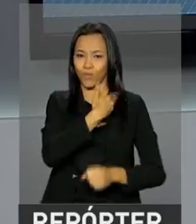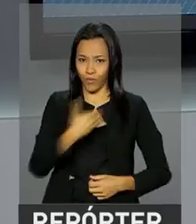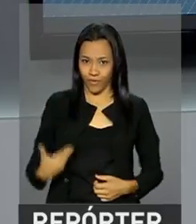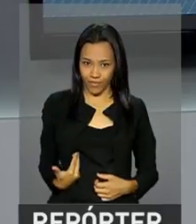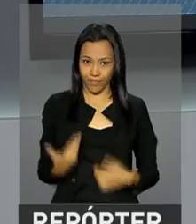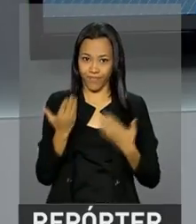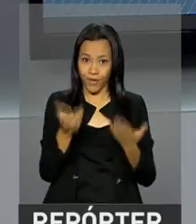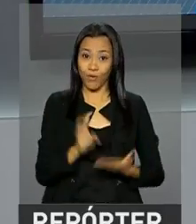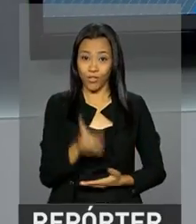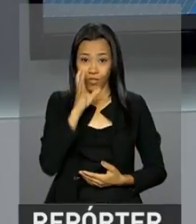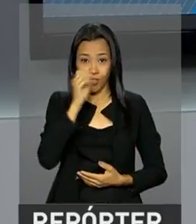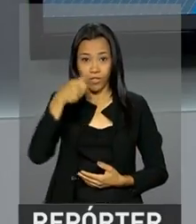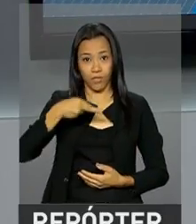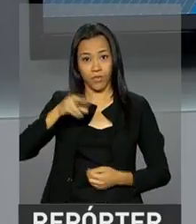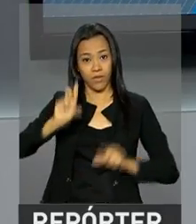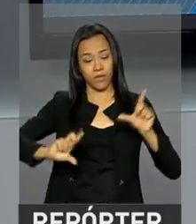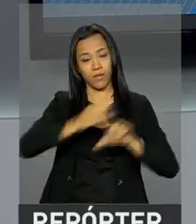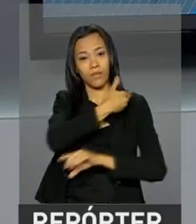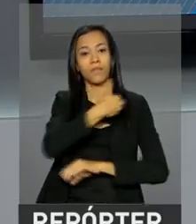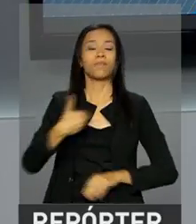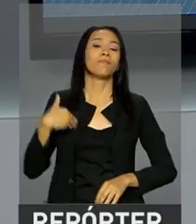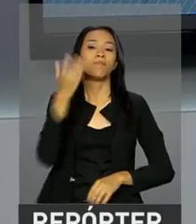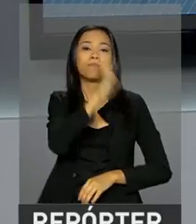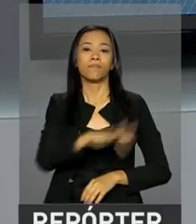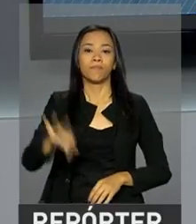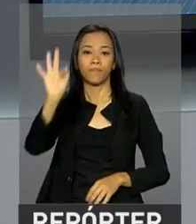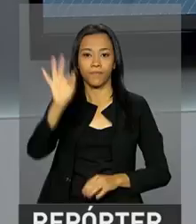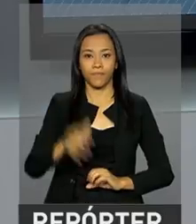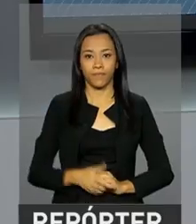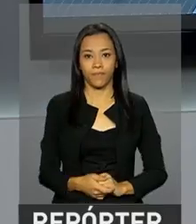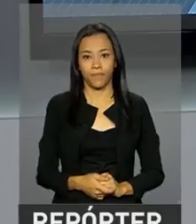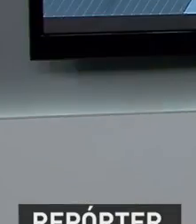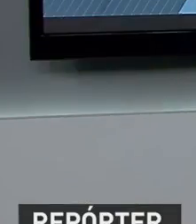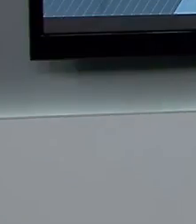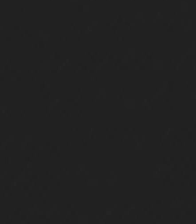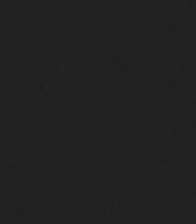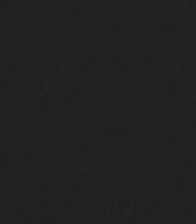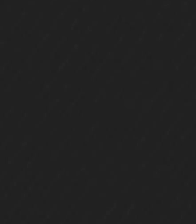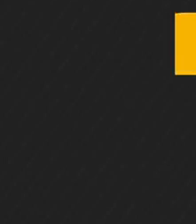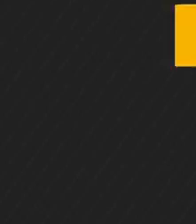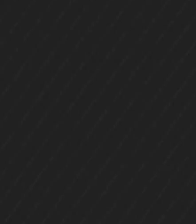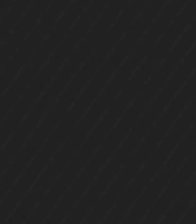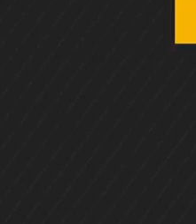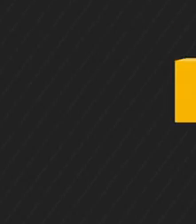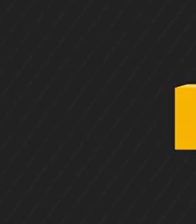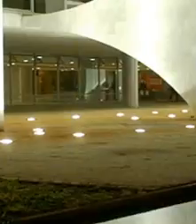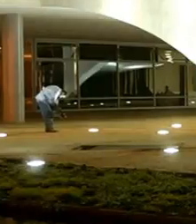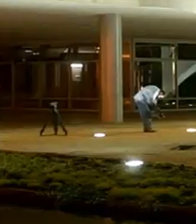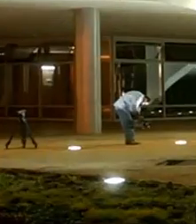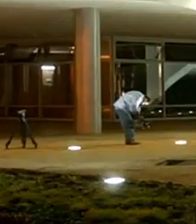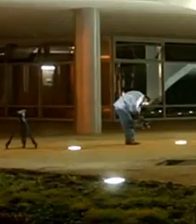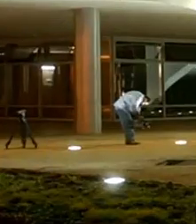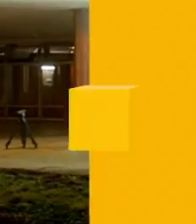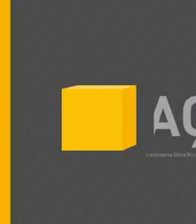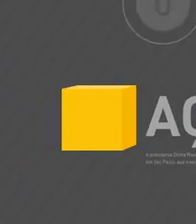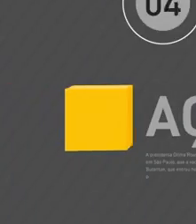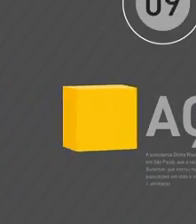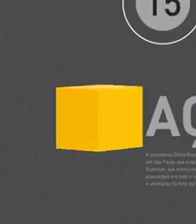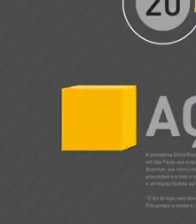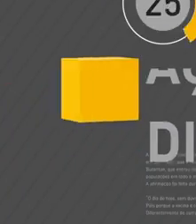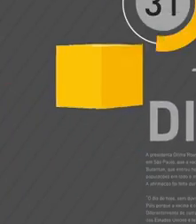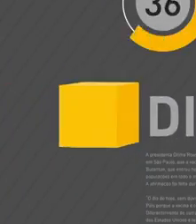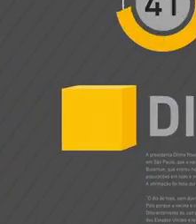governo. Continue com a gente aqui na NBR, a TV do Governo Federal.